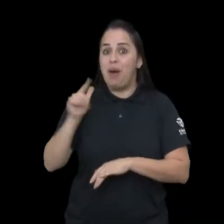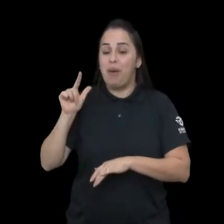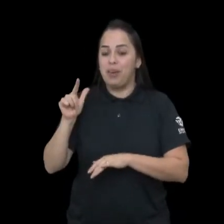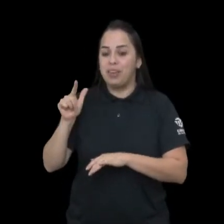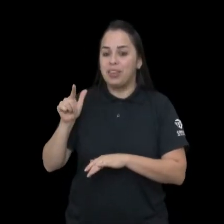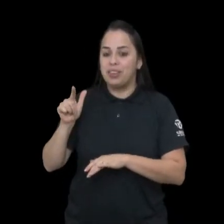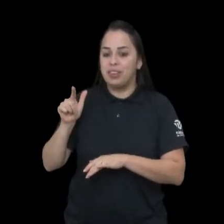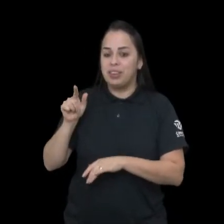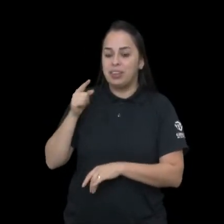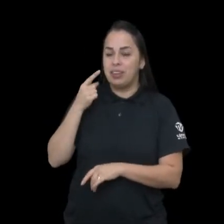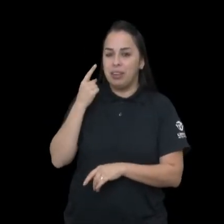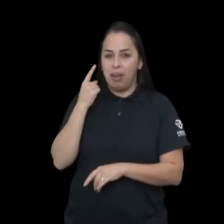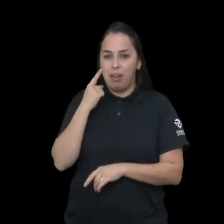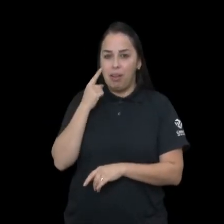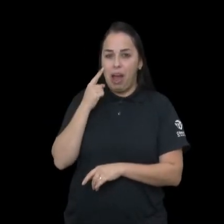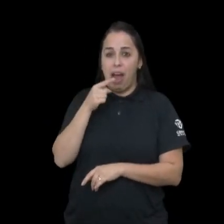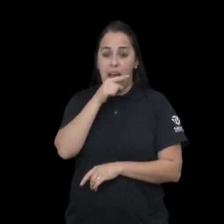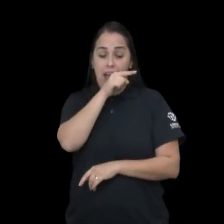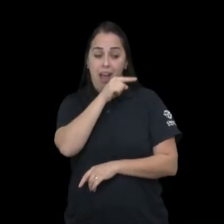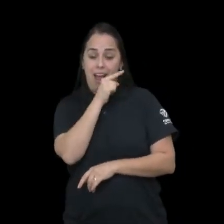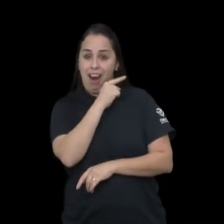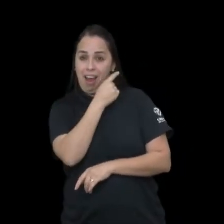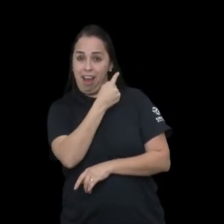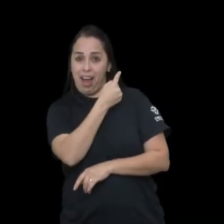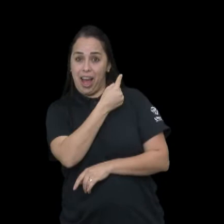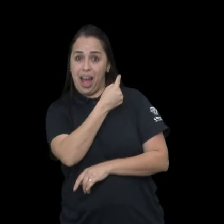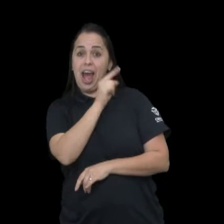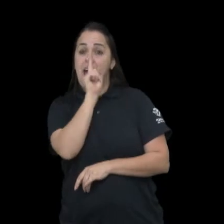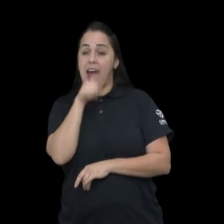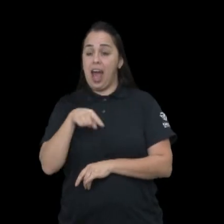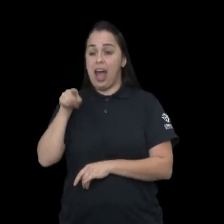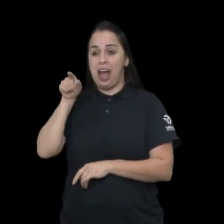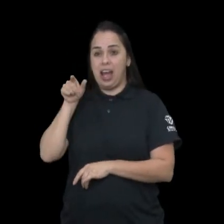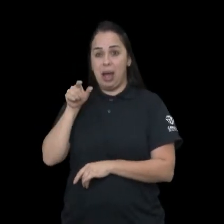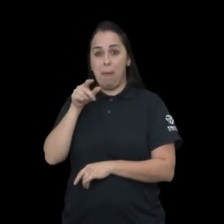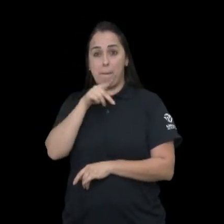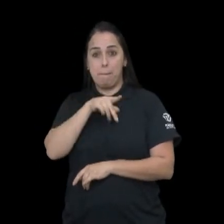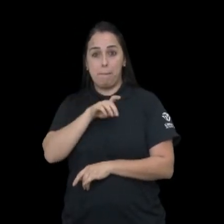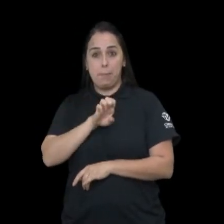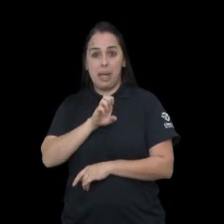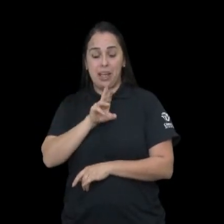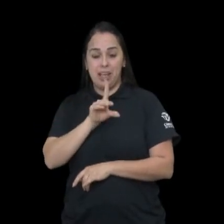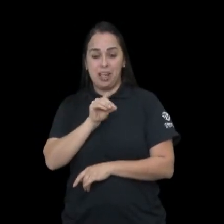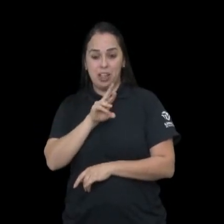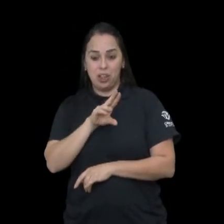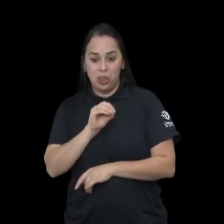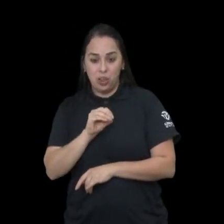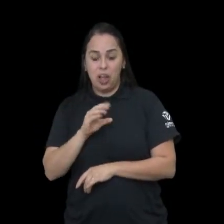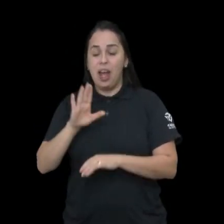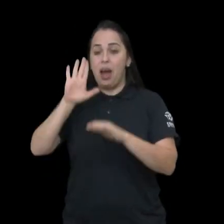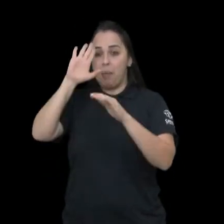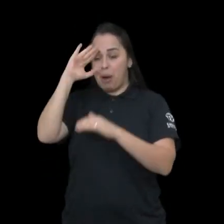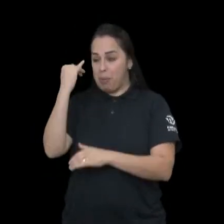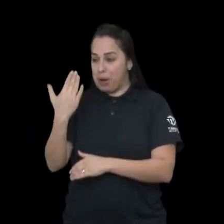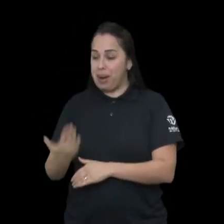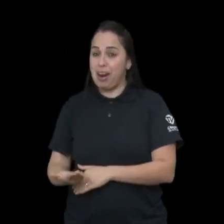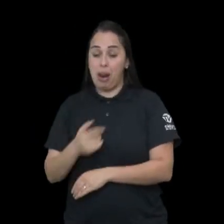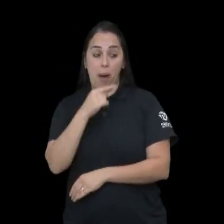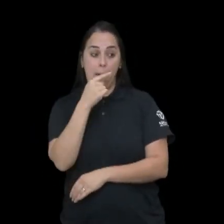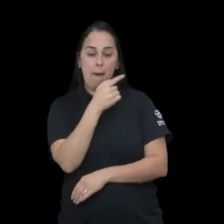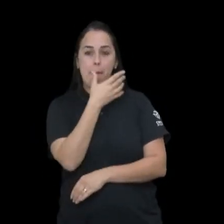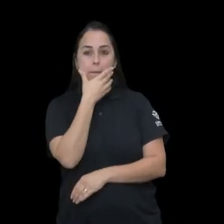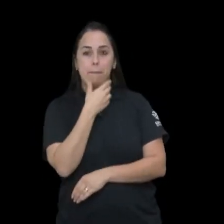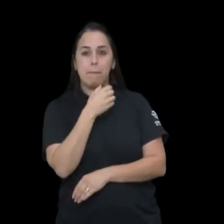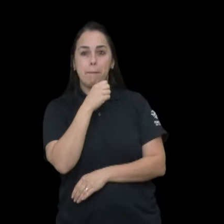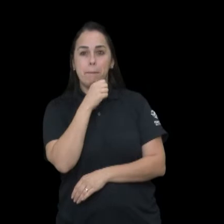Aquela voz que está ali, ó, é do Dr. Pedro. E eu estou aqui para mandar esse vídeo, na verdade, para fazer uma homenagem ao pai dele, a você,